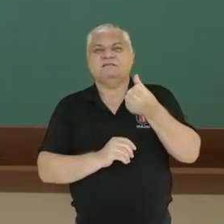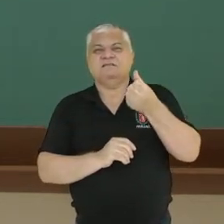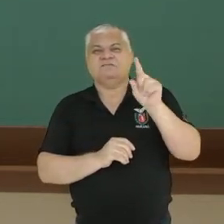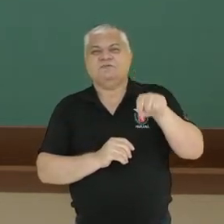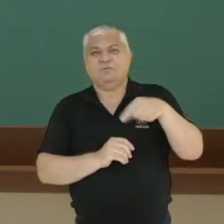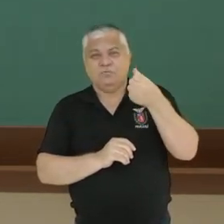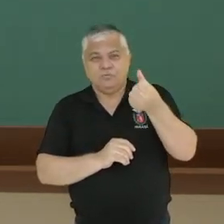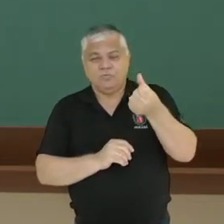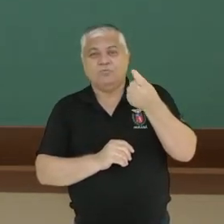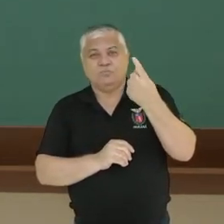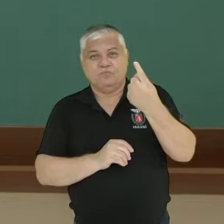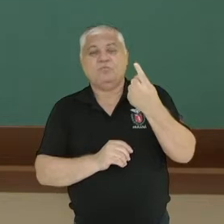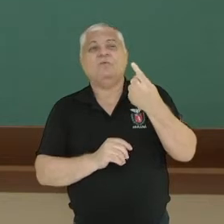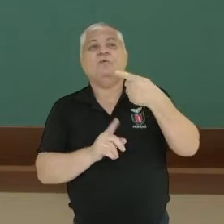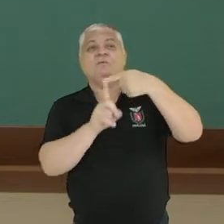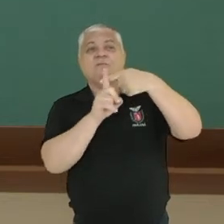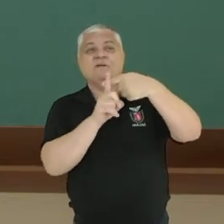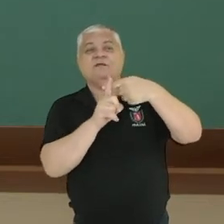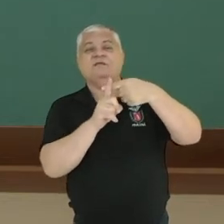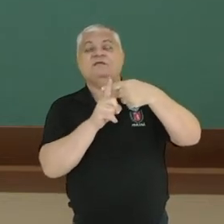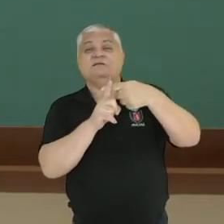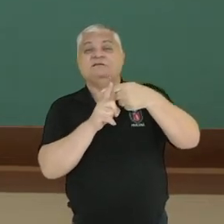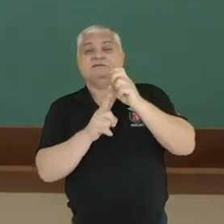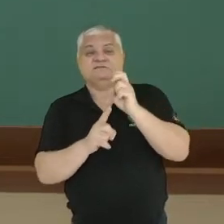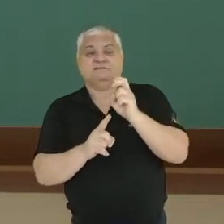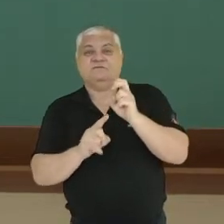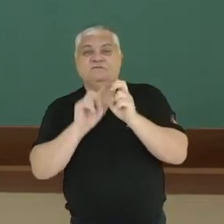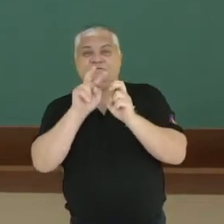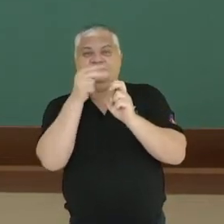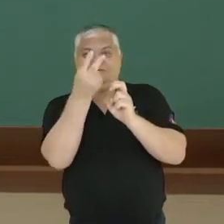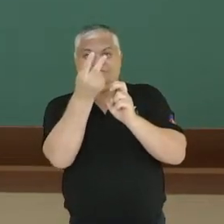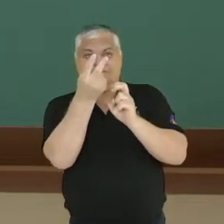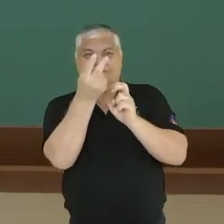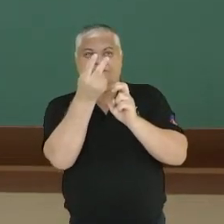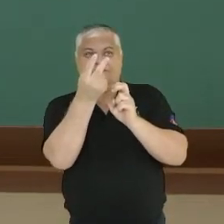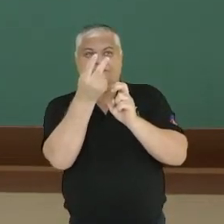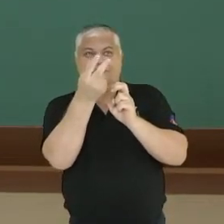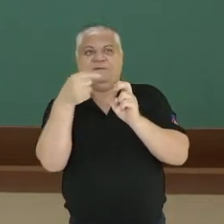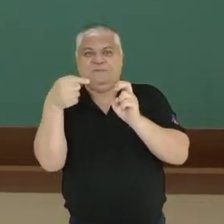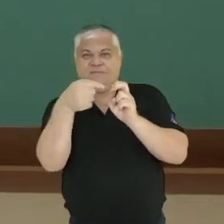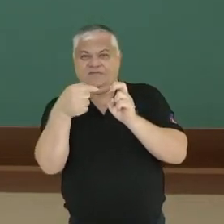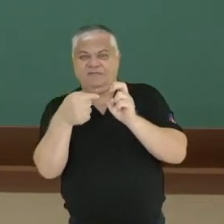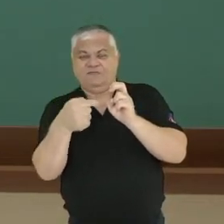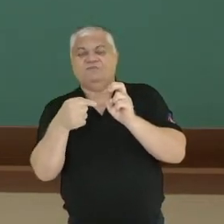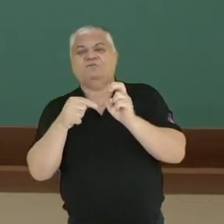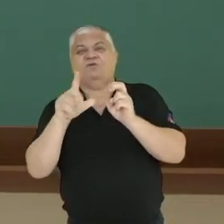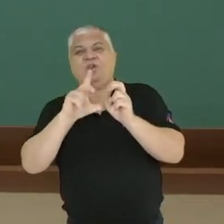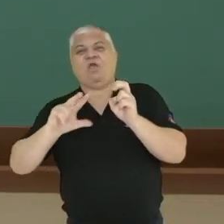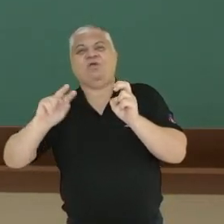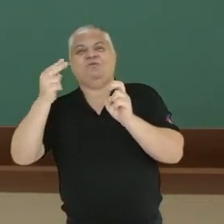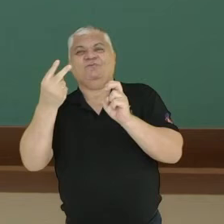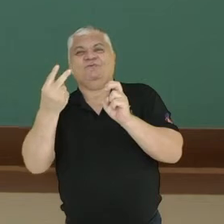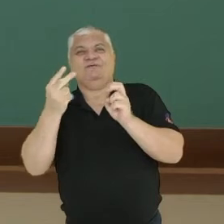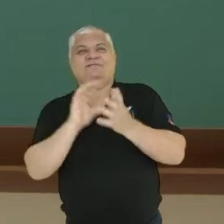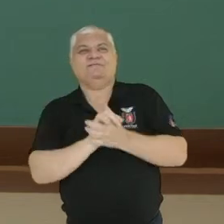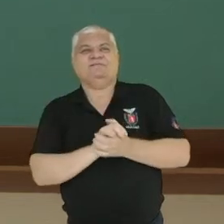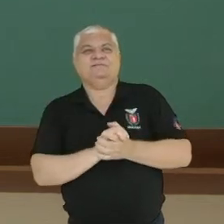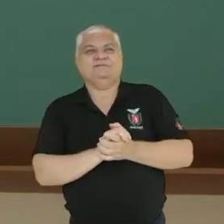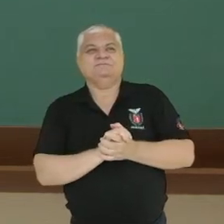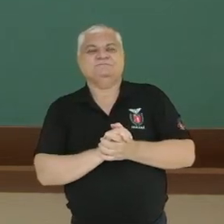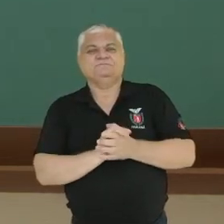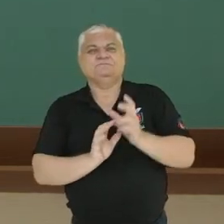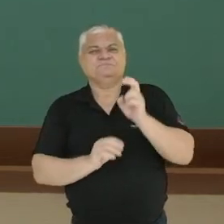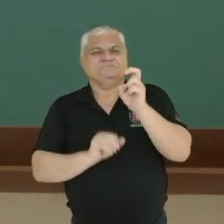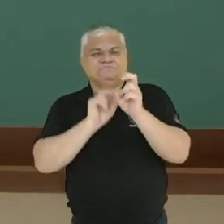6,1 mais 25, escrevemos como 5 ao quadrado, menos o log de 2.